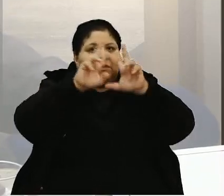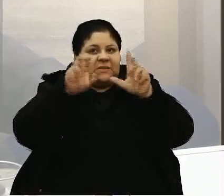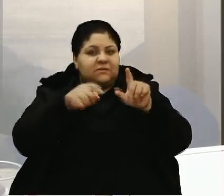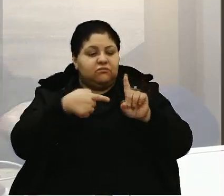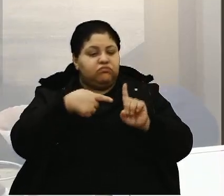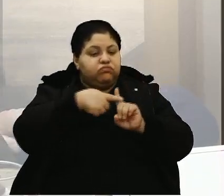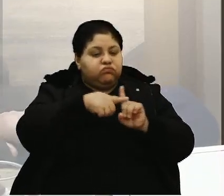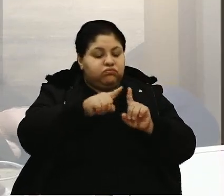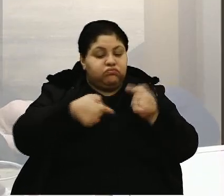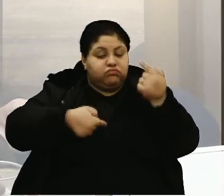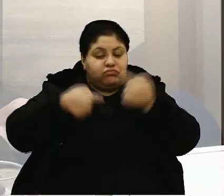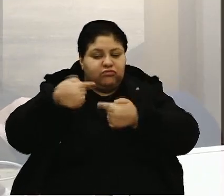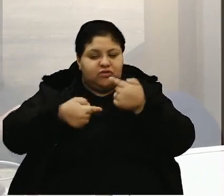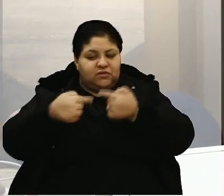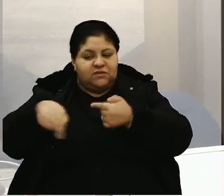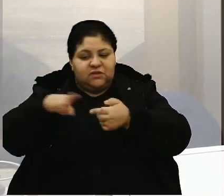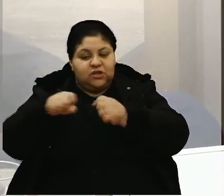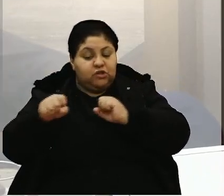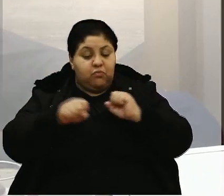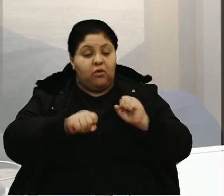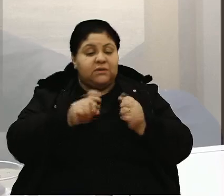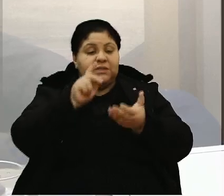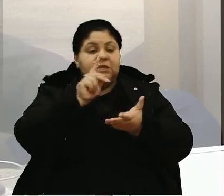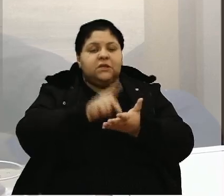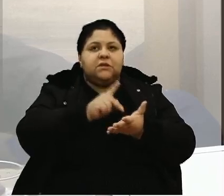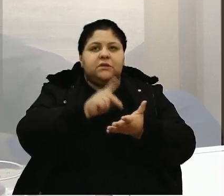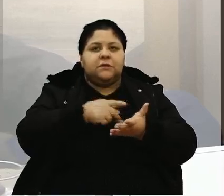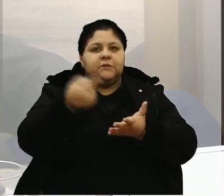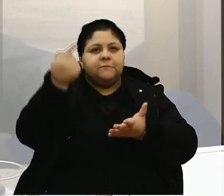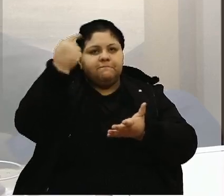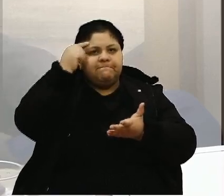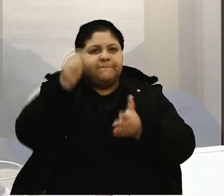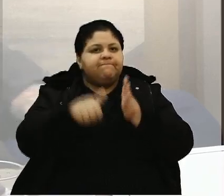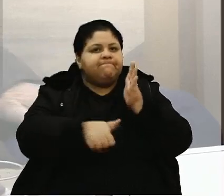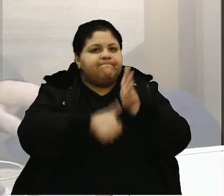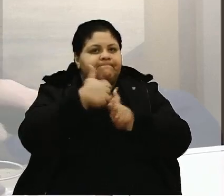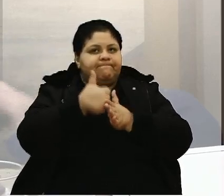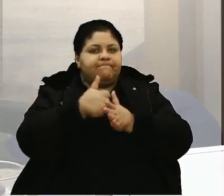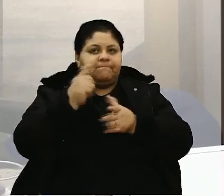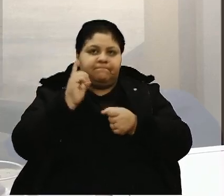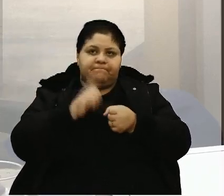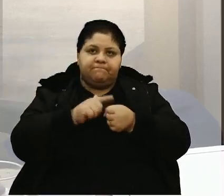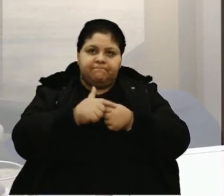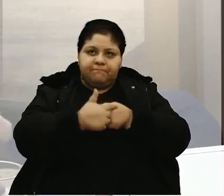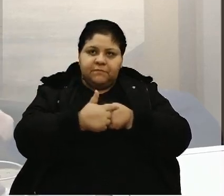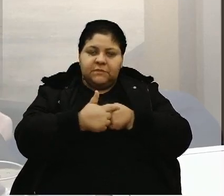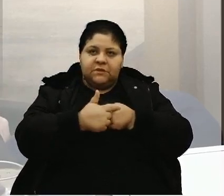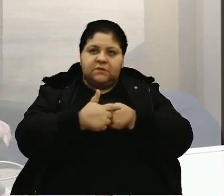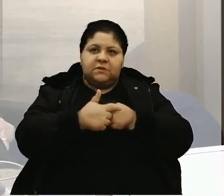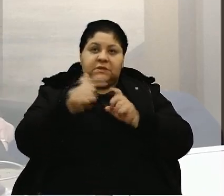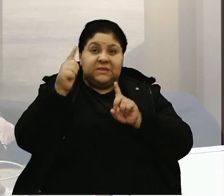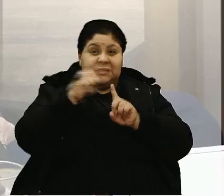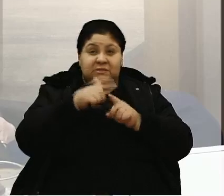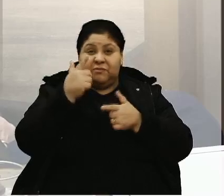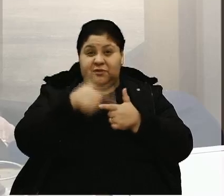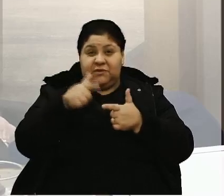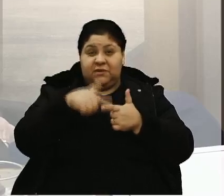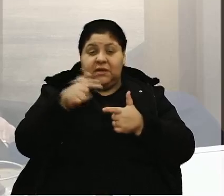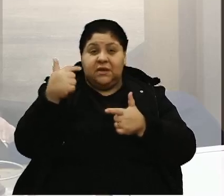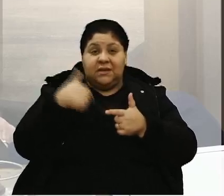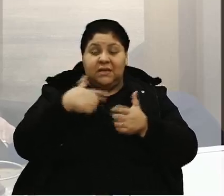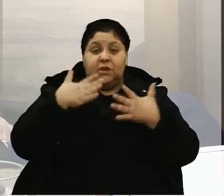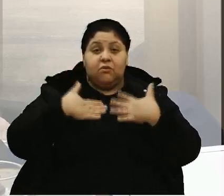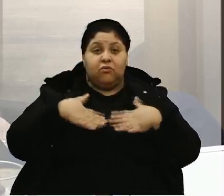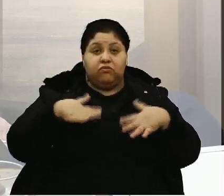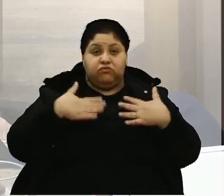propositivas, debates em que a gente possa, de fato, pensar o melhor para a cidade, né? E esse tipo de situação, eu fico muito